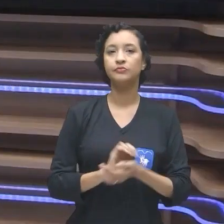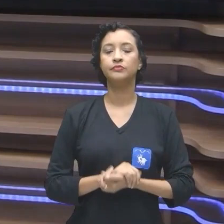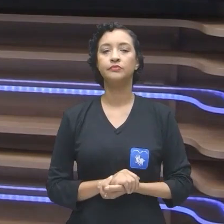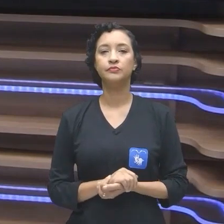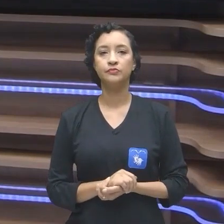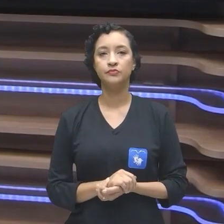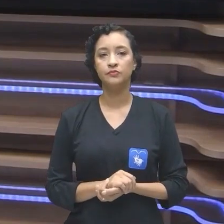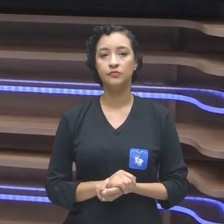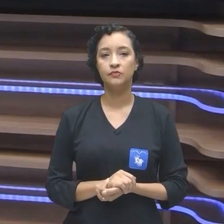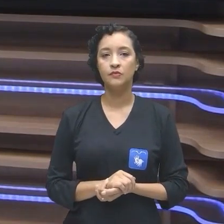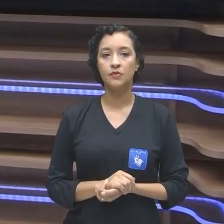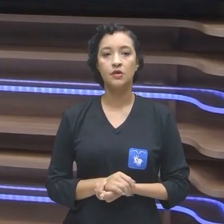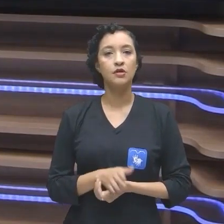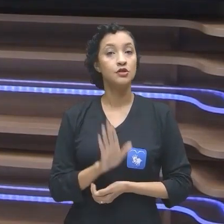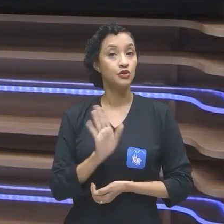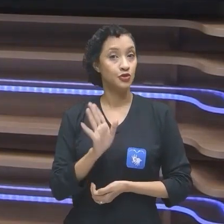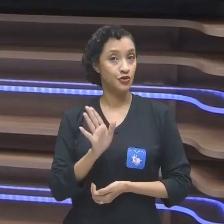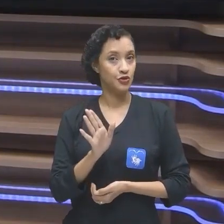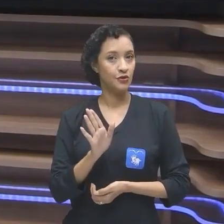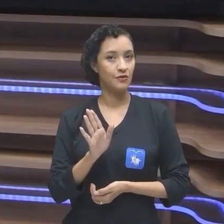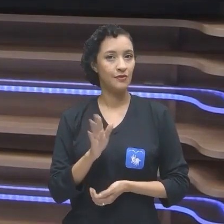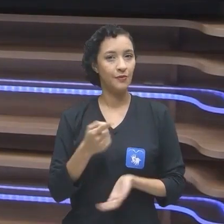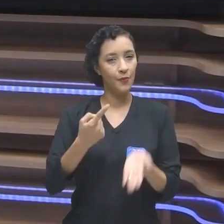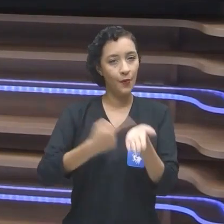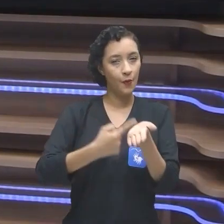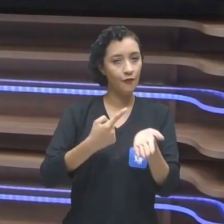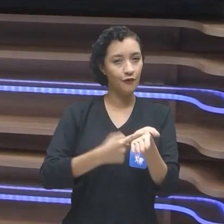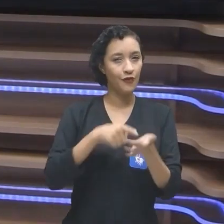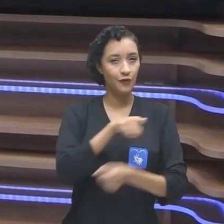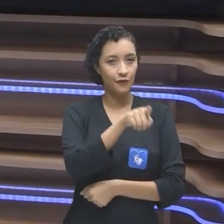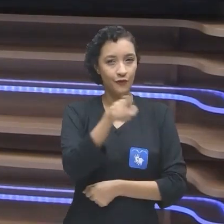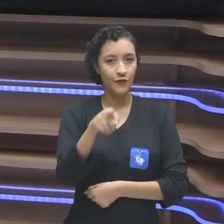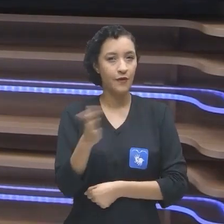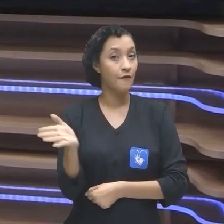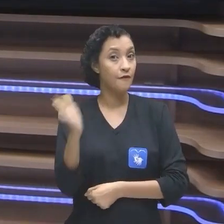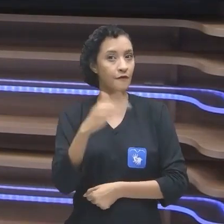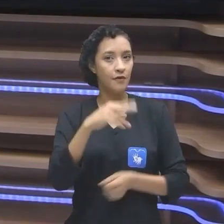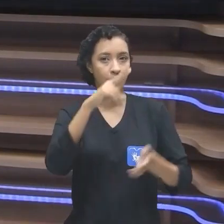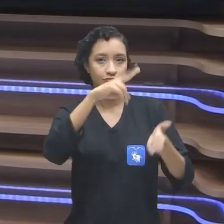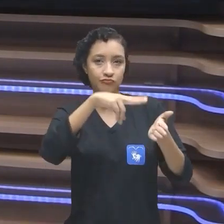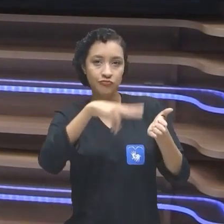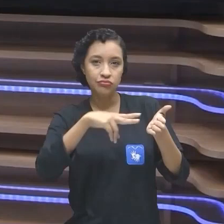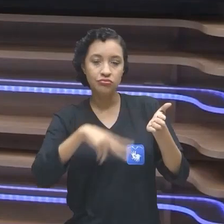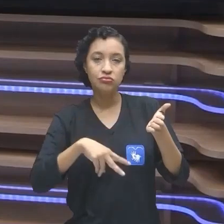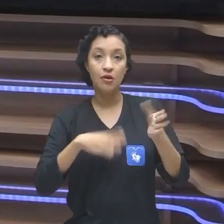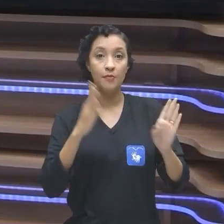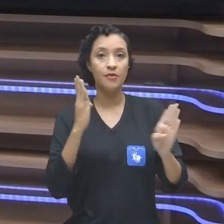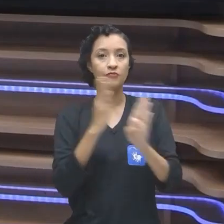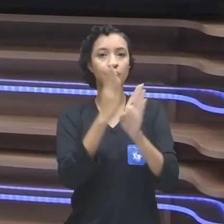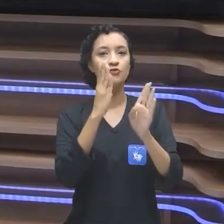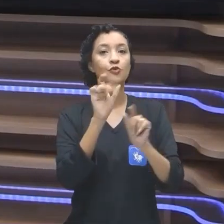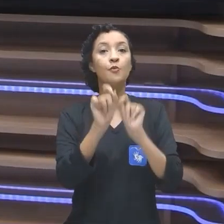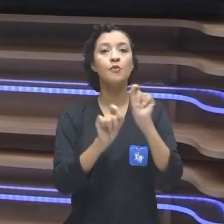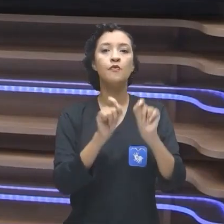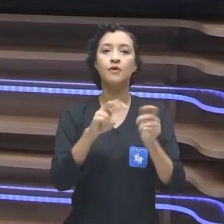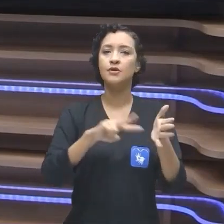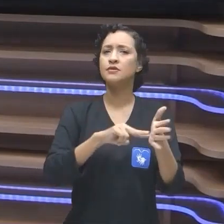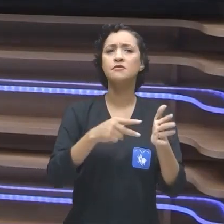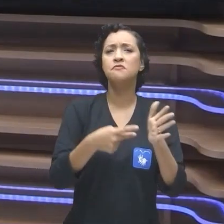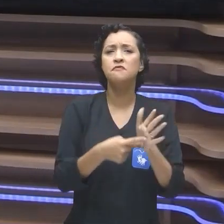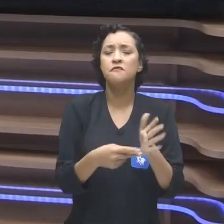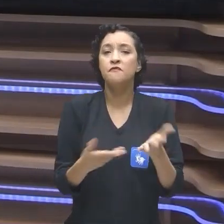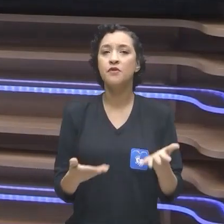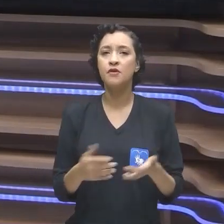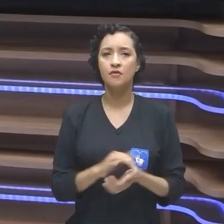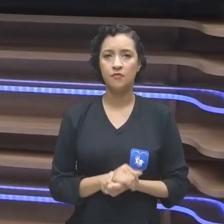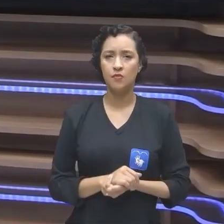E aí eu te convido para ler comigo, acompanha comigo para você descobrir o que significa isso. De onde